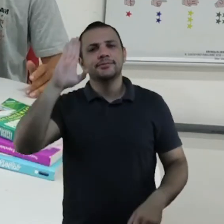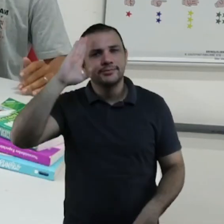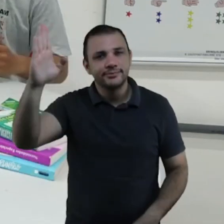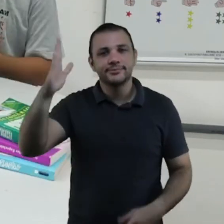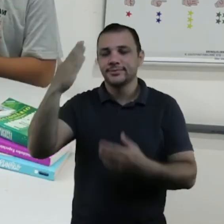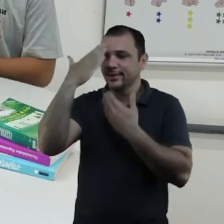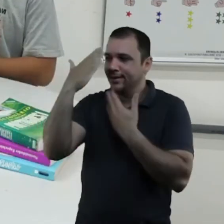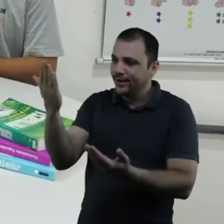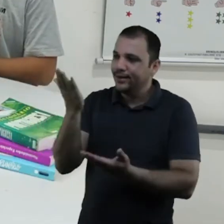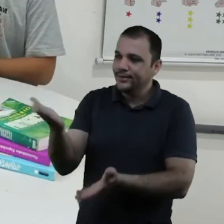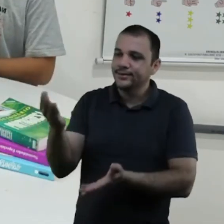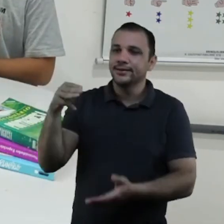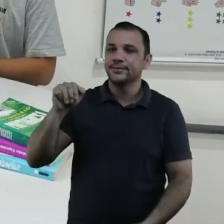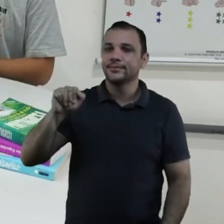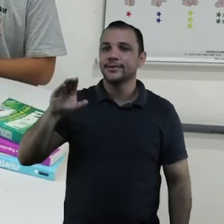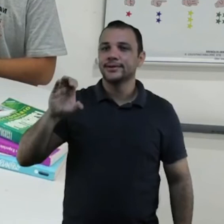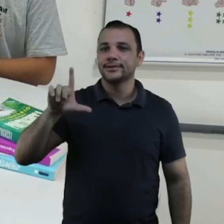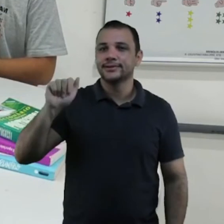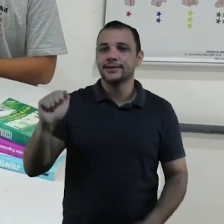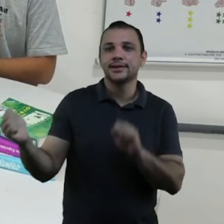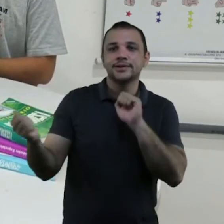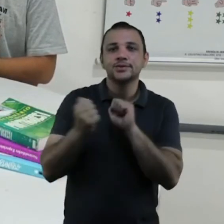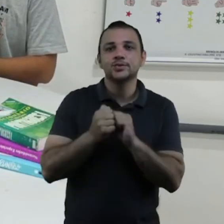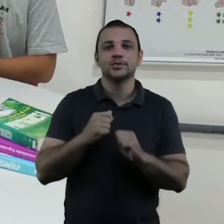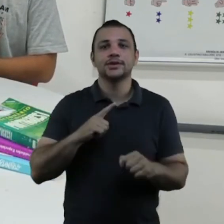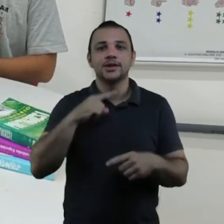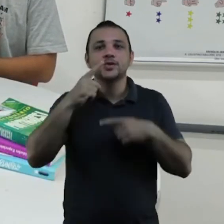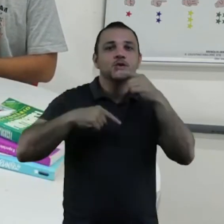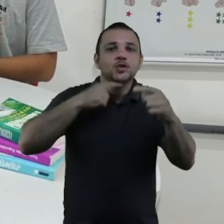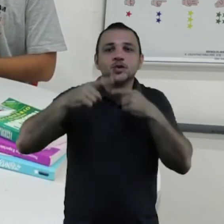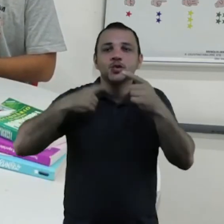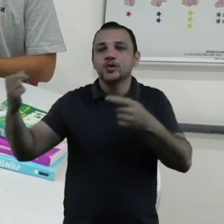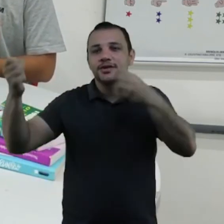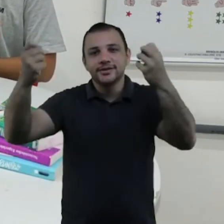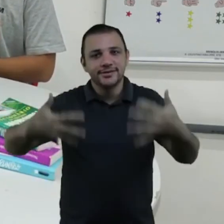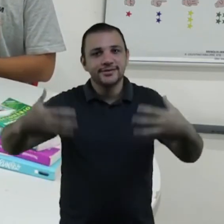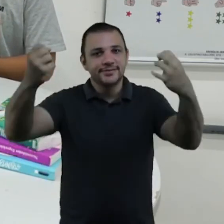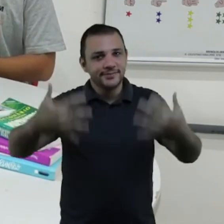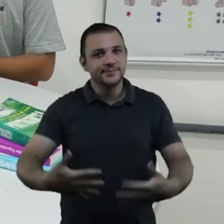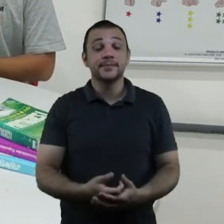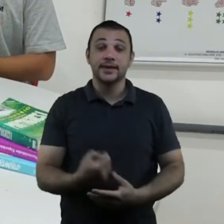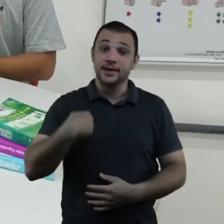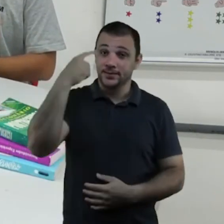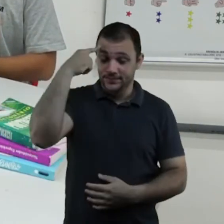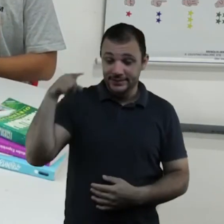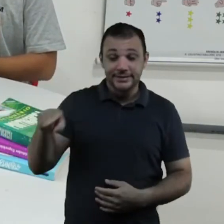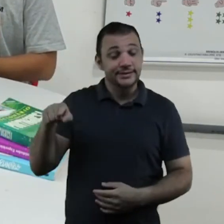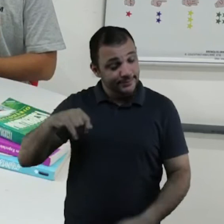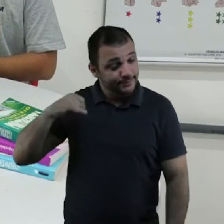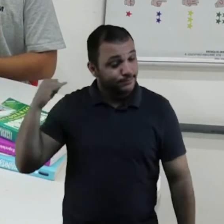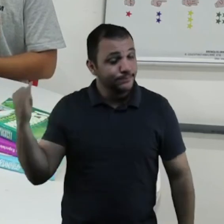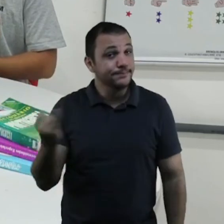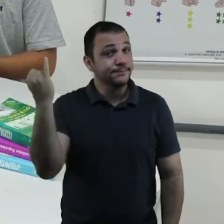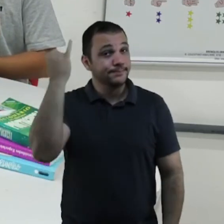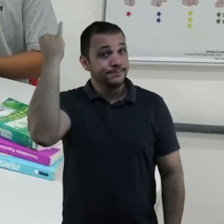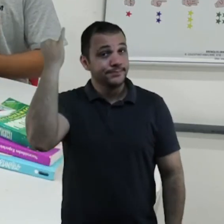também agradecer a presença da doutora Marcela que esteve aqui conosco, nos auxiliando, tirando dúvidas, né? Acredito que realmente